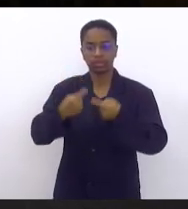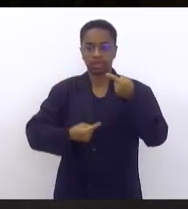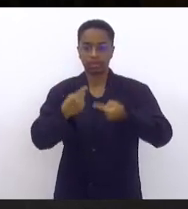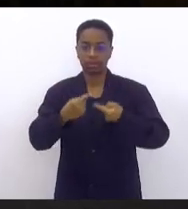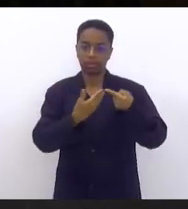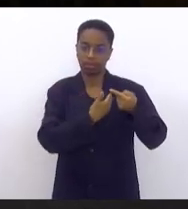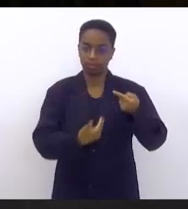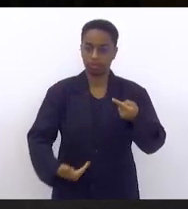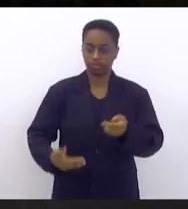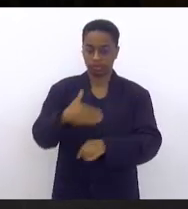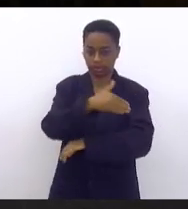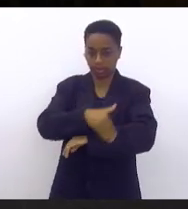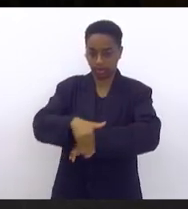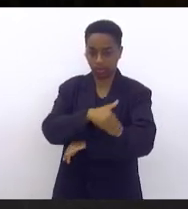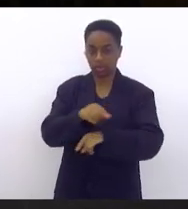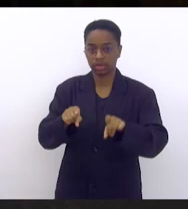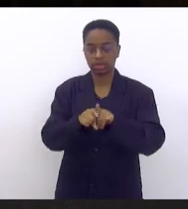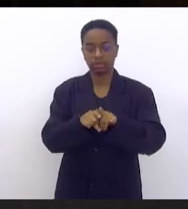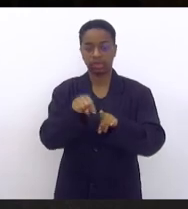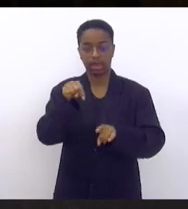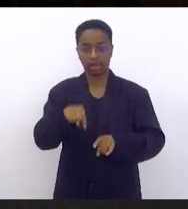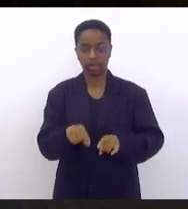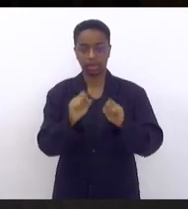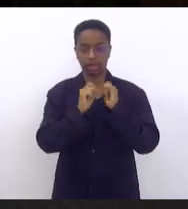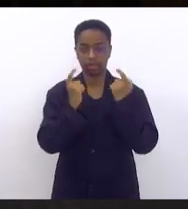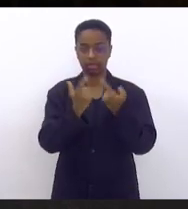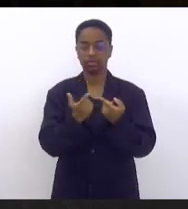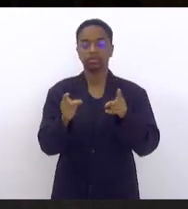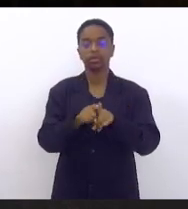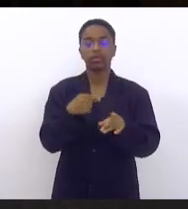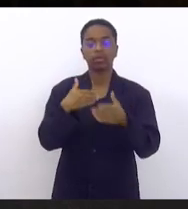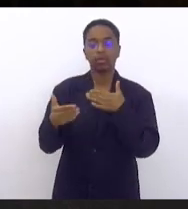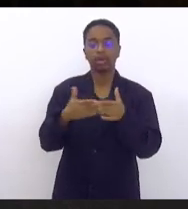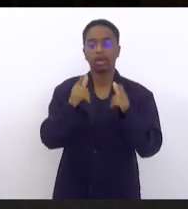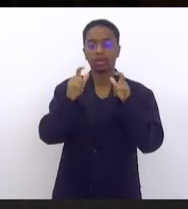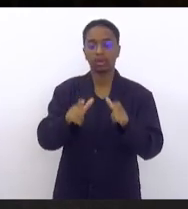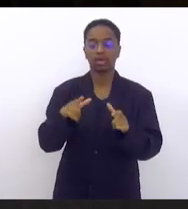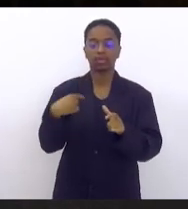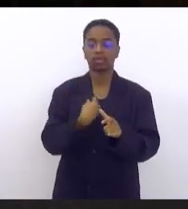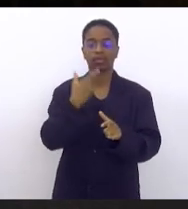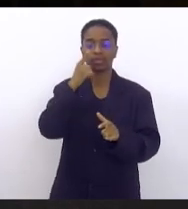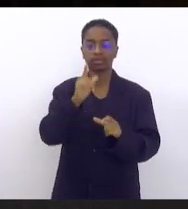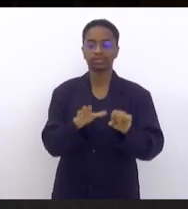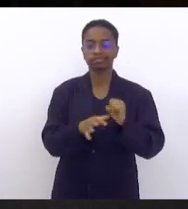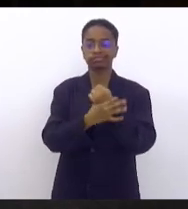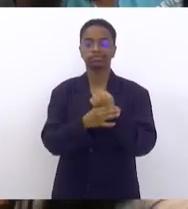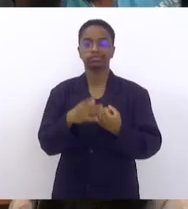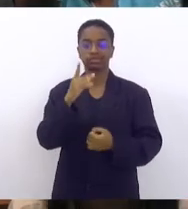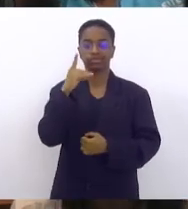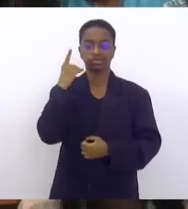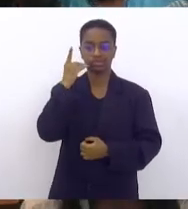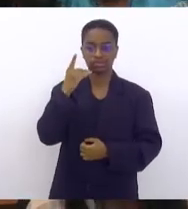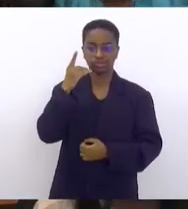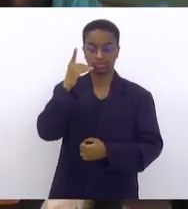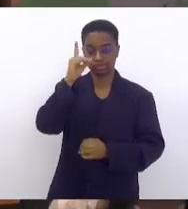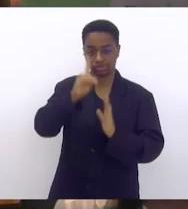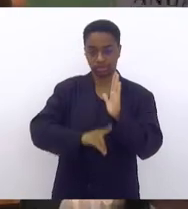no parlamento, em todo e qualquer espaço onde a gente possa assegurar o nosso direito. Obrigado, companheiros e companheiras.